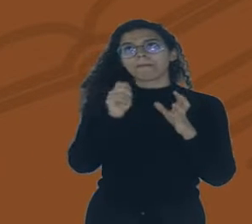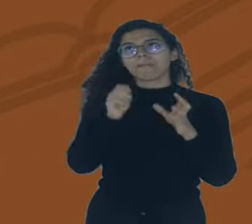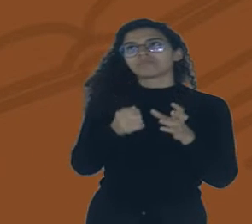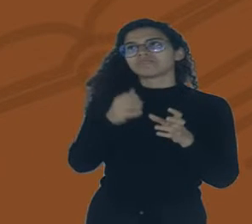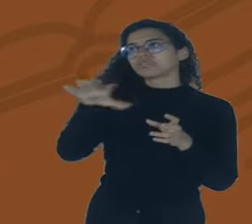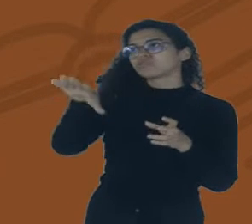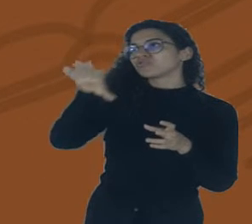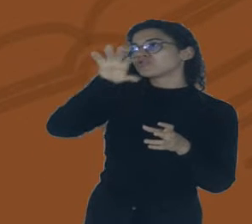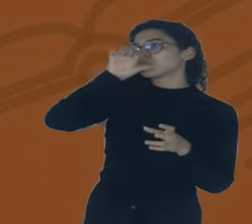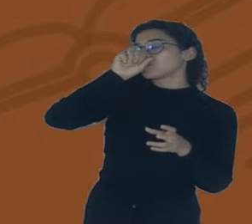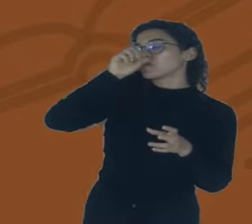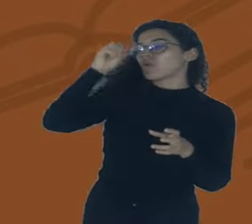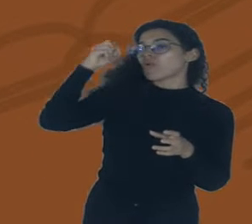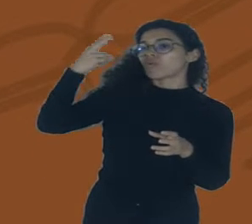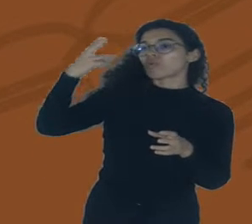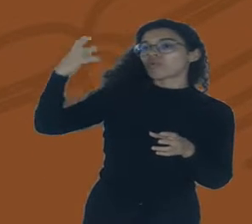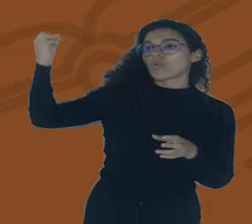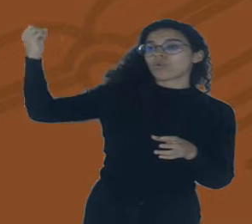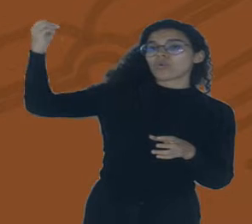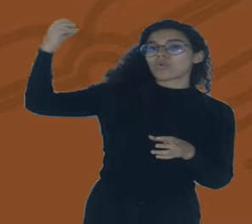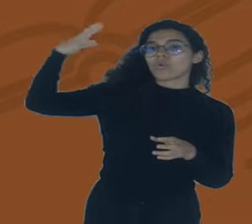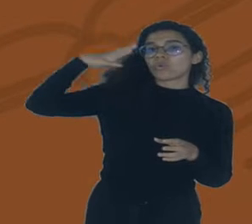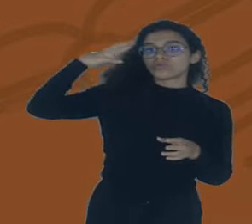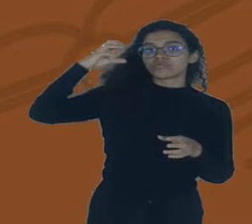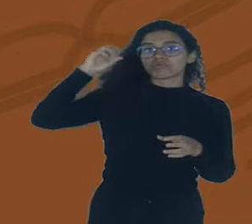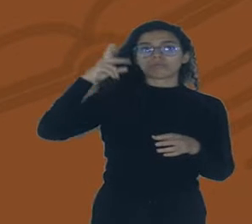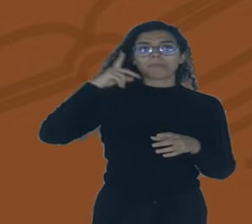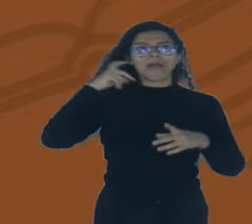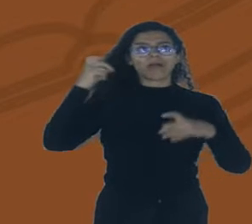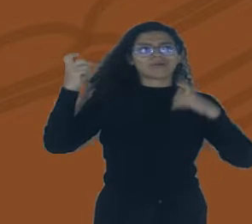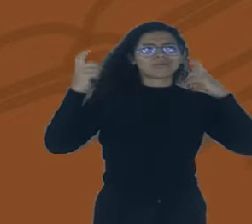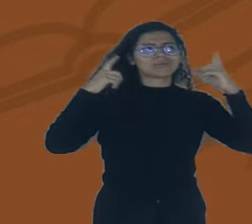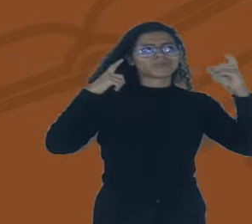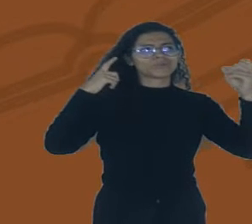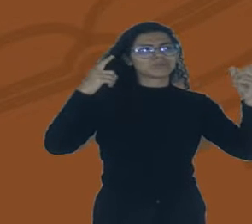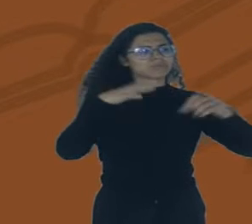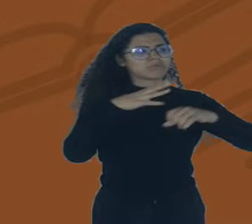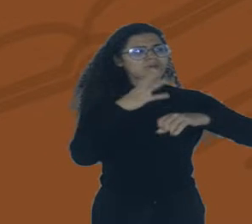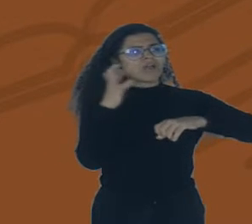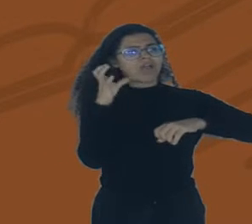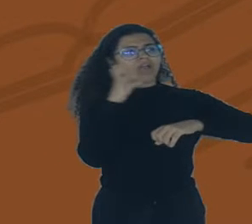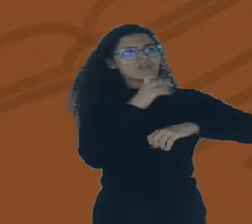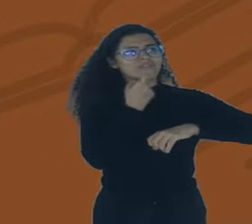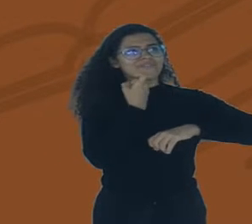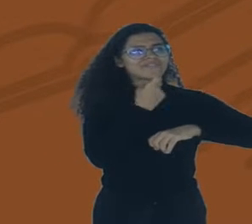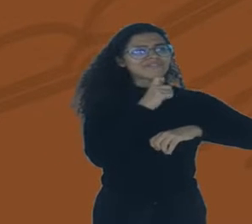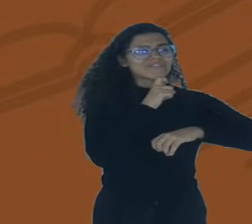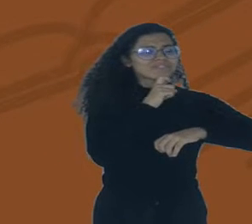por meio de luzes, por meio de som, por meio da temperatura, dentre outros.